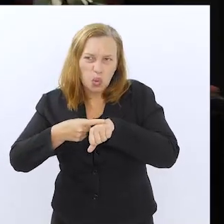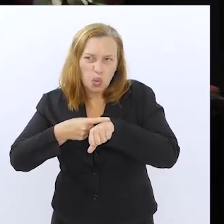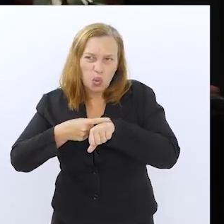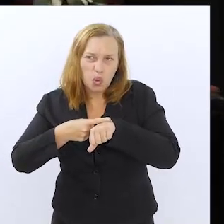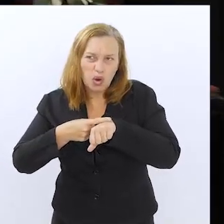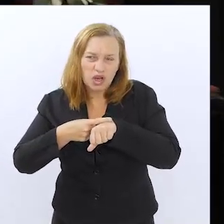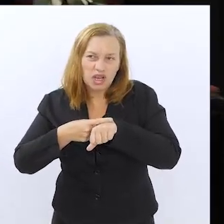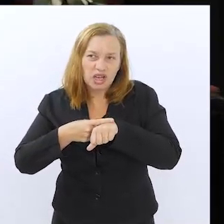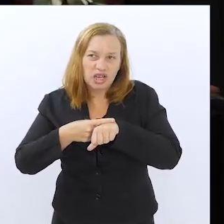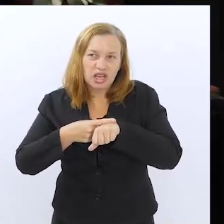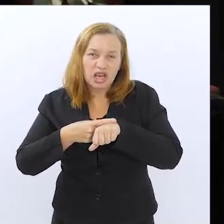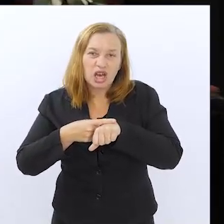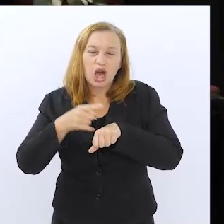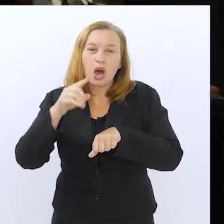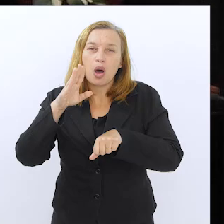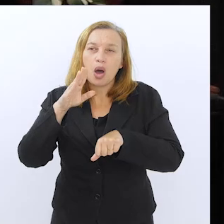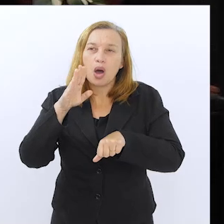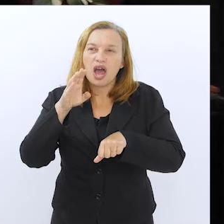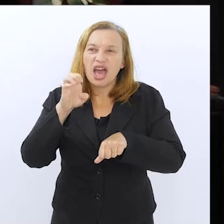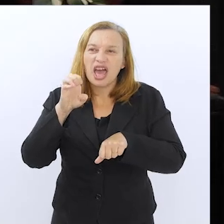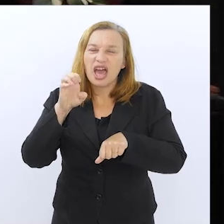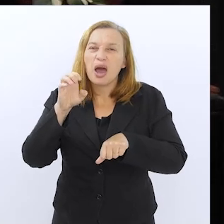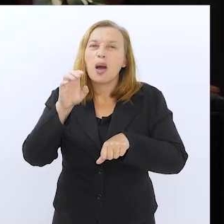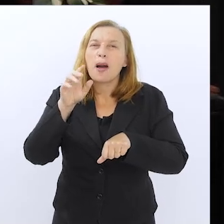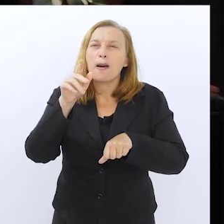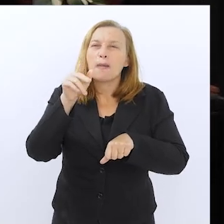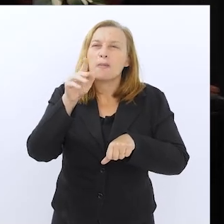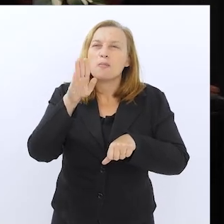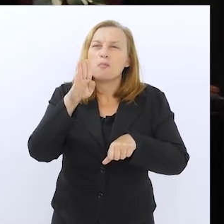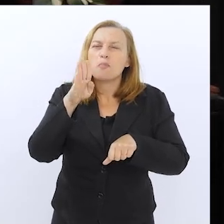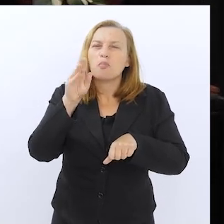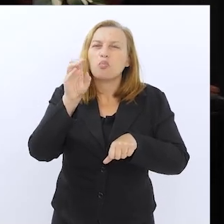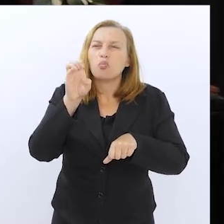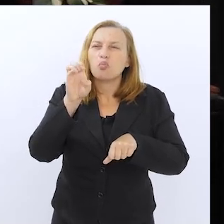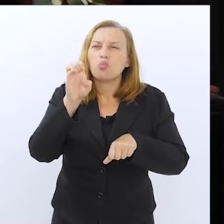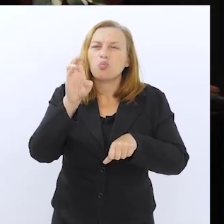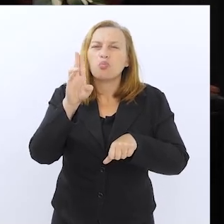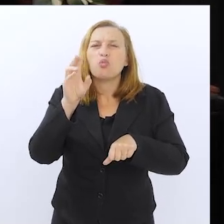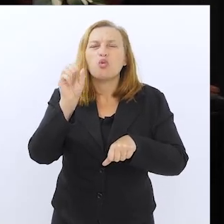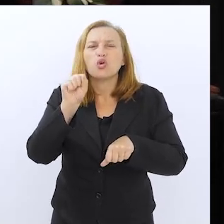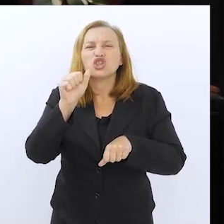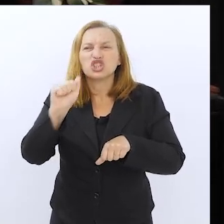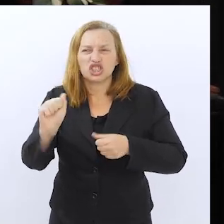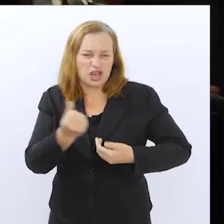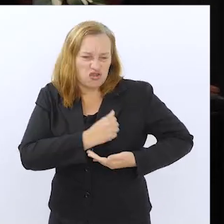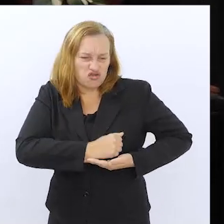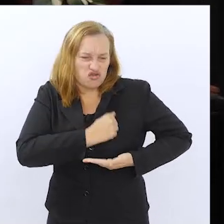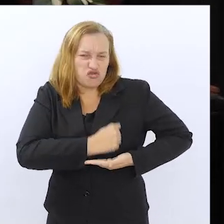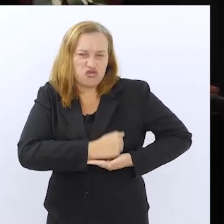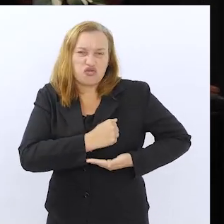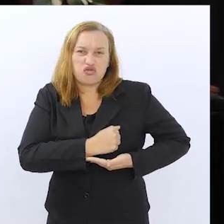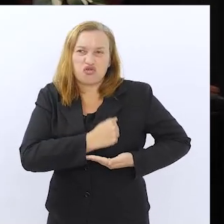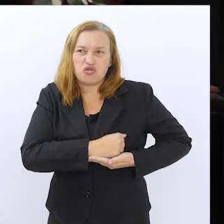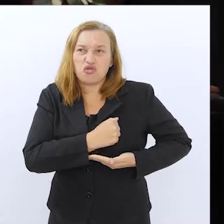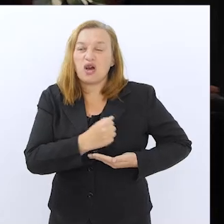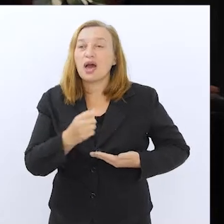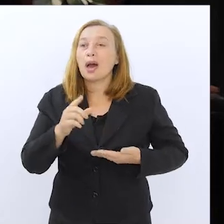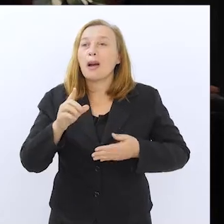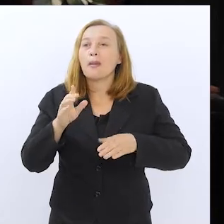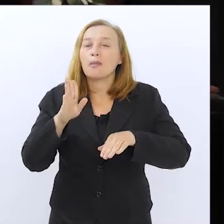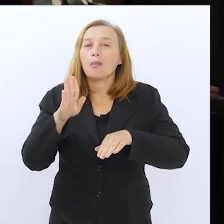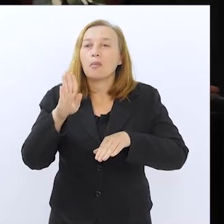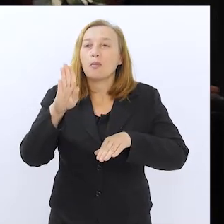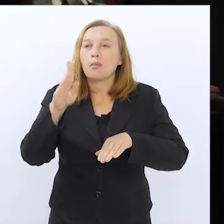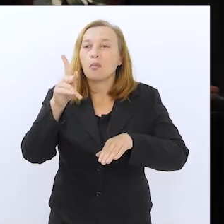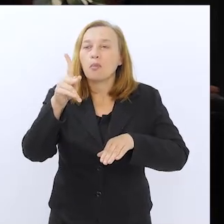vou ajudar. Esfregar a bucha, o lado verde da bucha no bico do seio, colocar